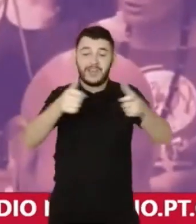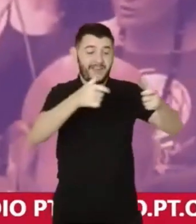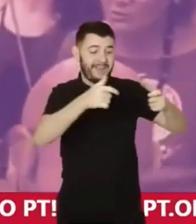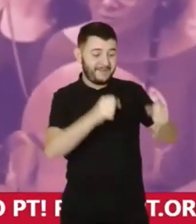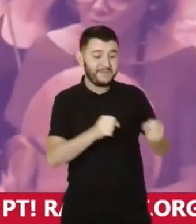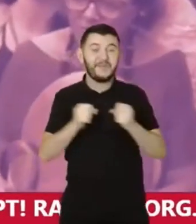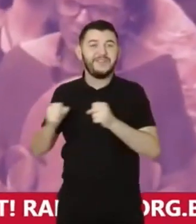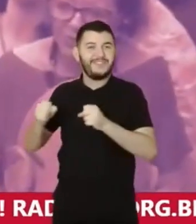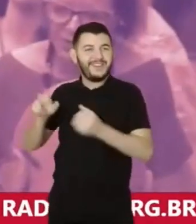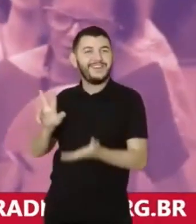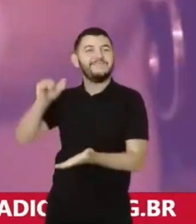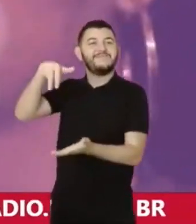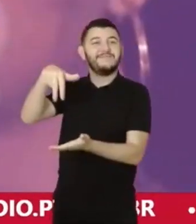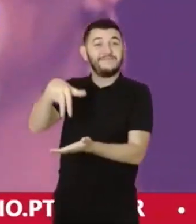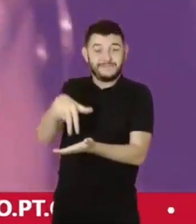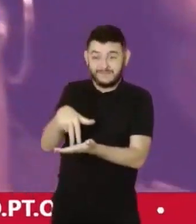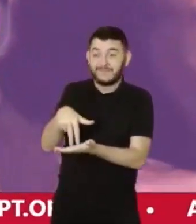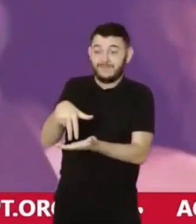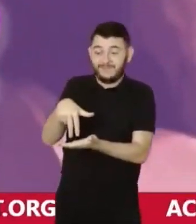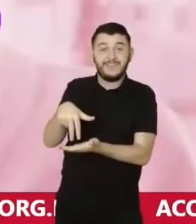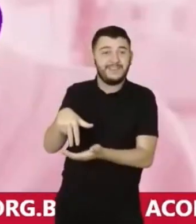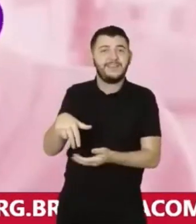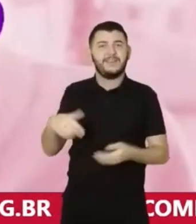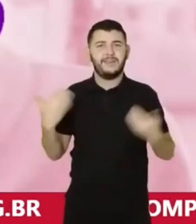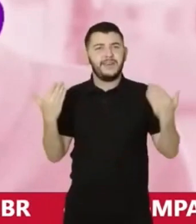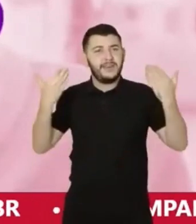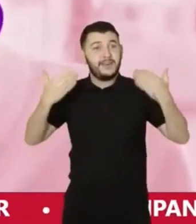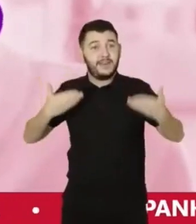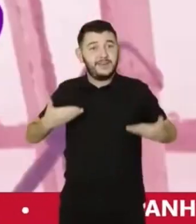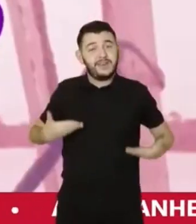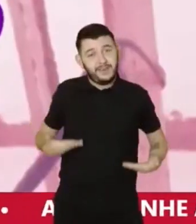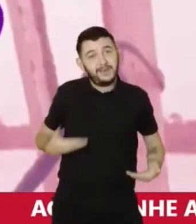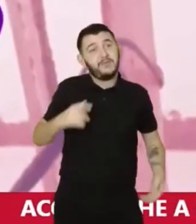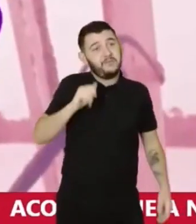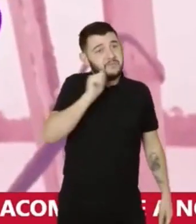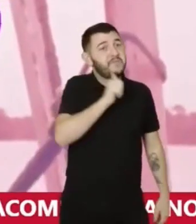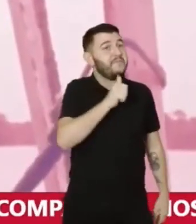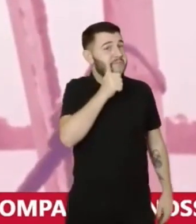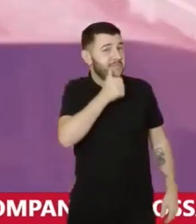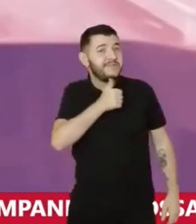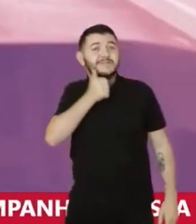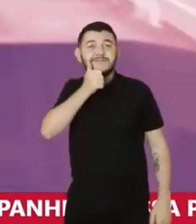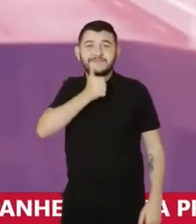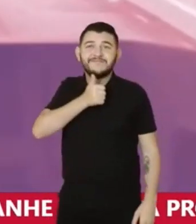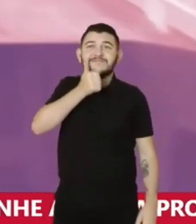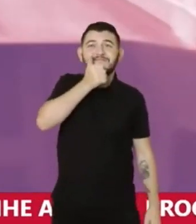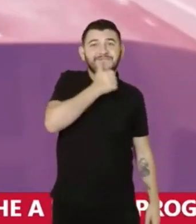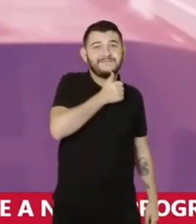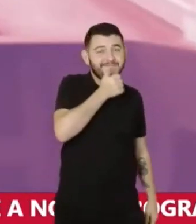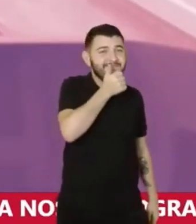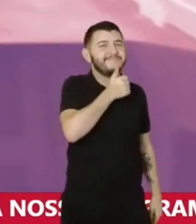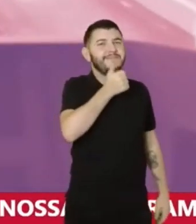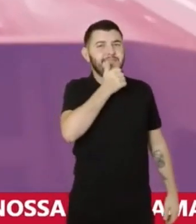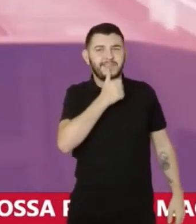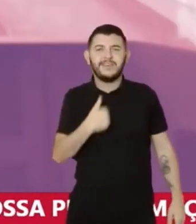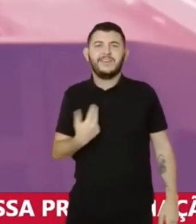Porque eu sou mulher pra